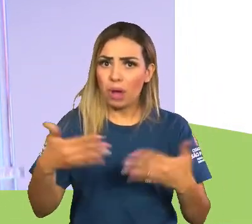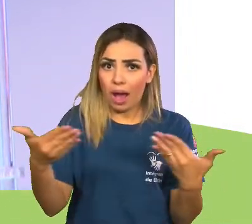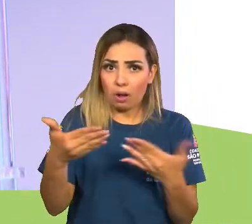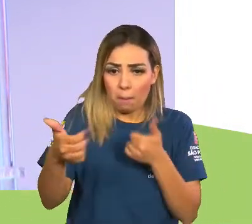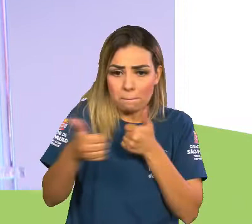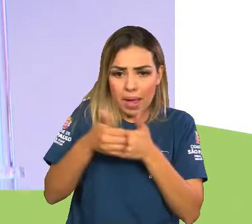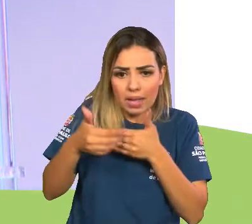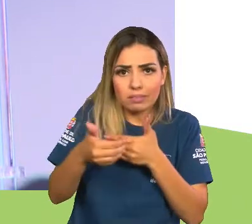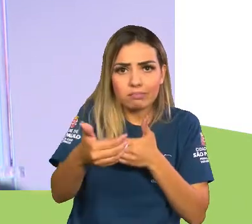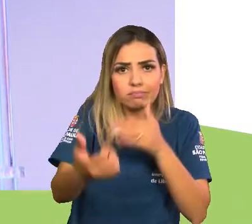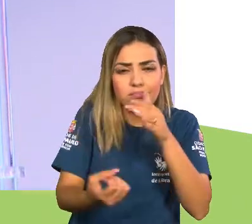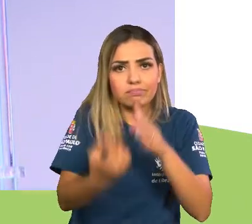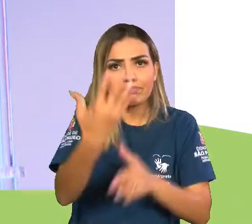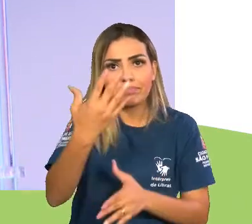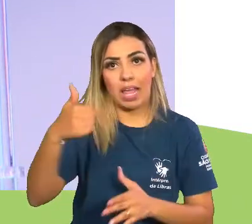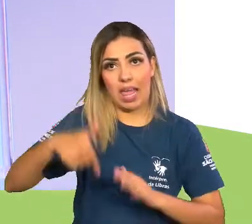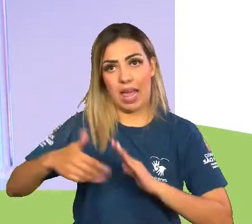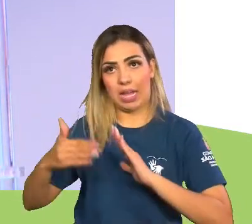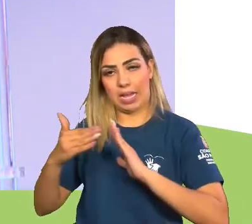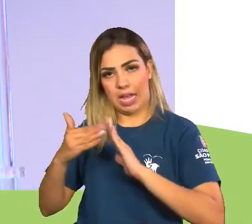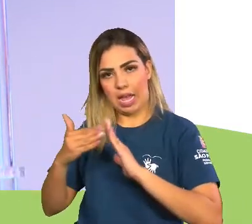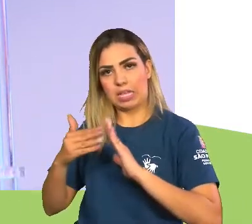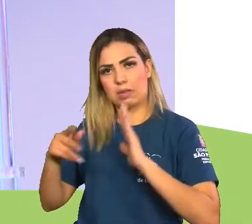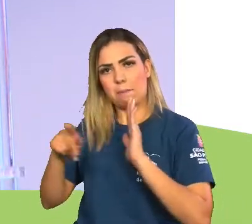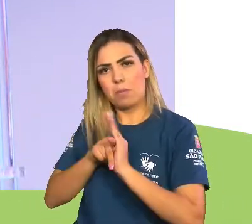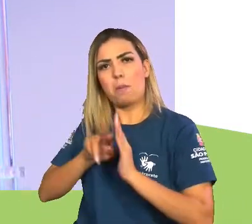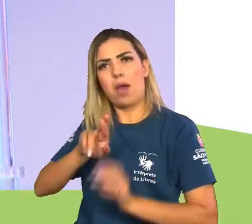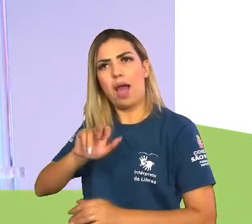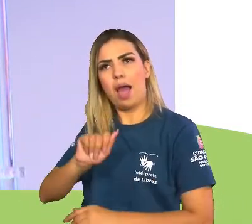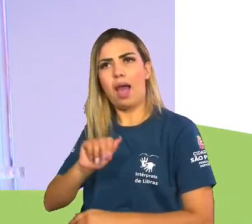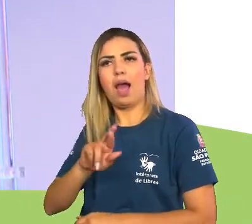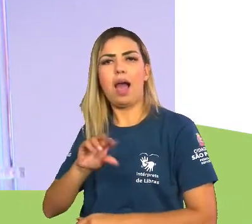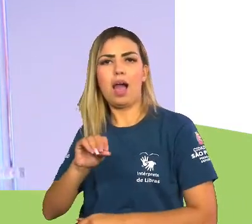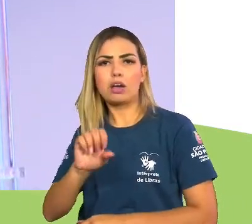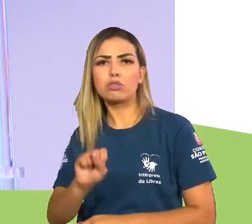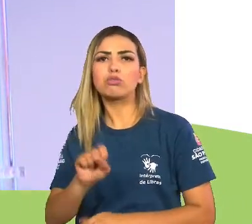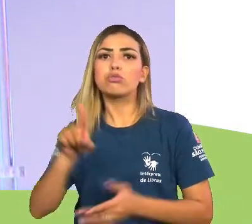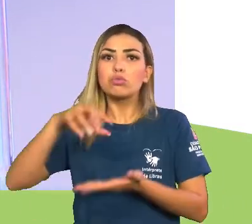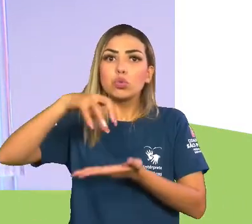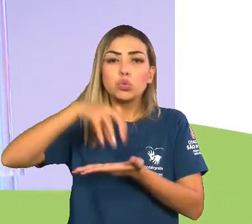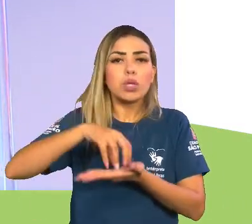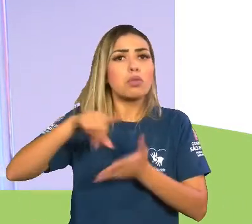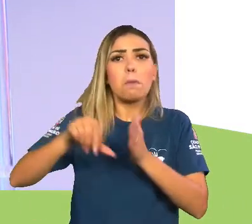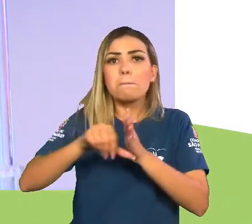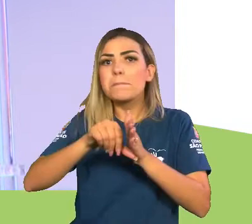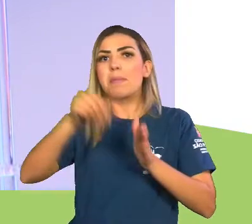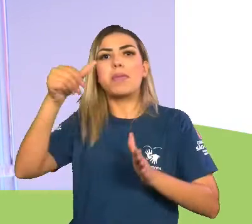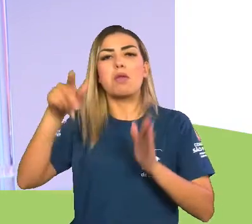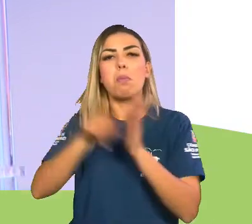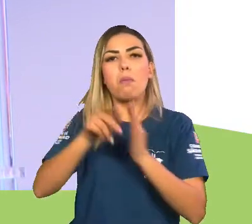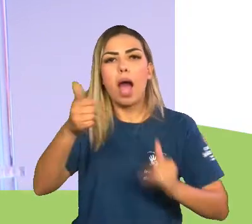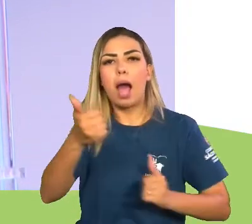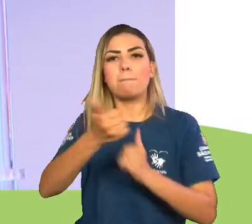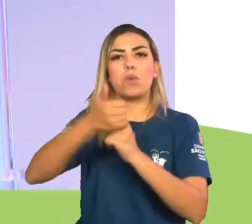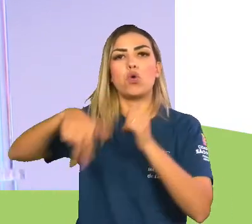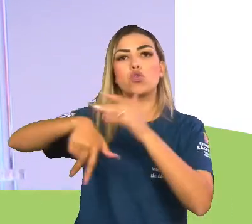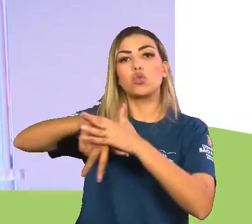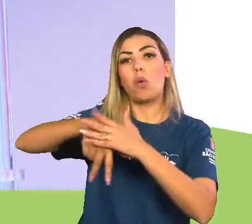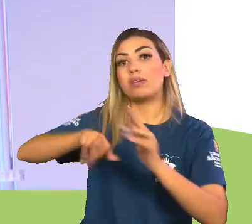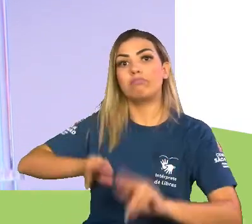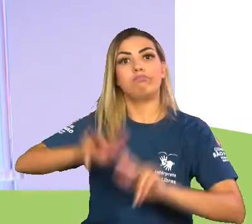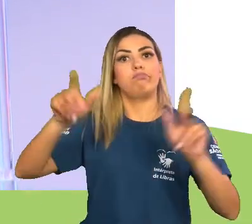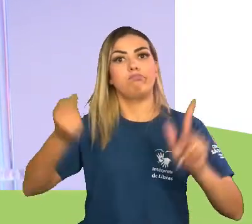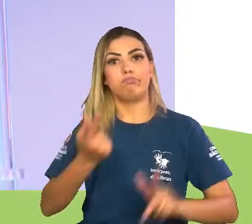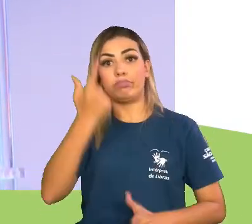lançamento, a Casa dos Raros, primeiro centro de atenção integral aos pacientes com doenças raras, já está de pé. Vamos conferir?